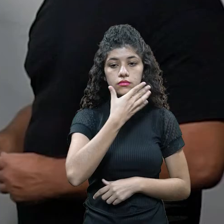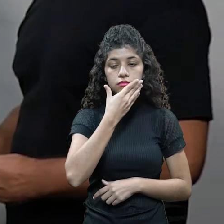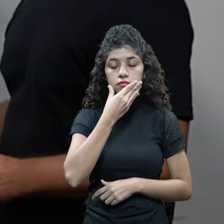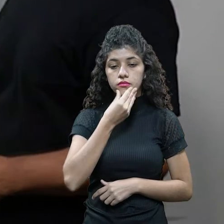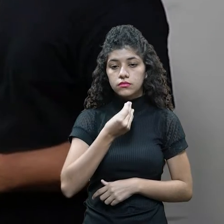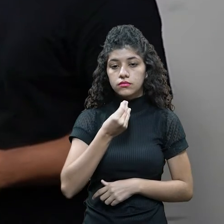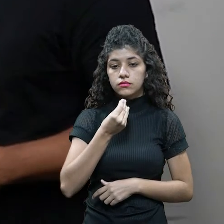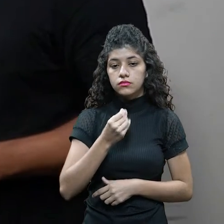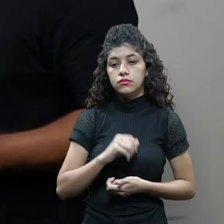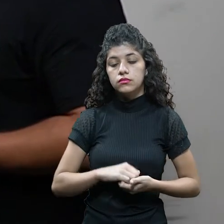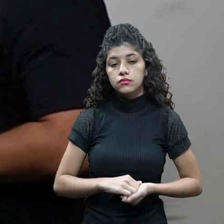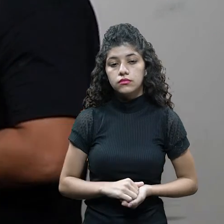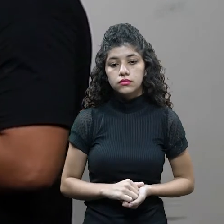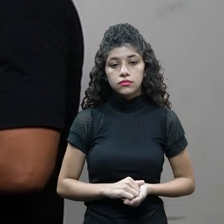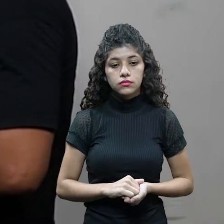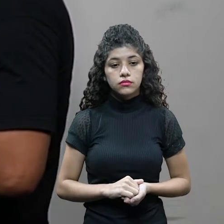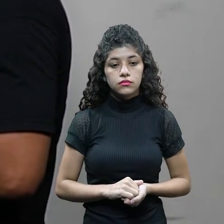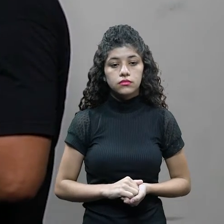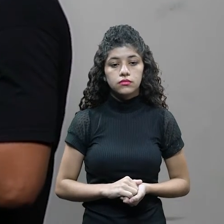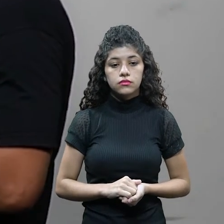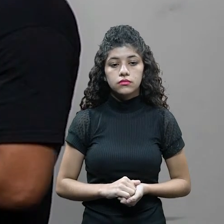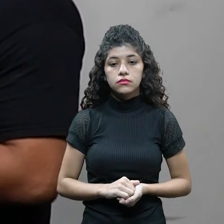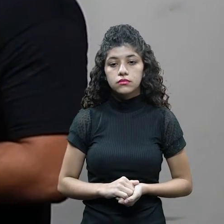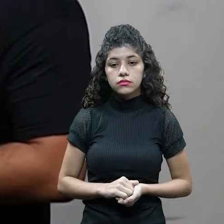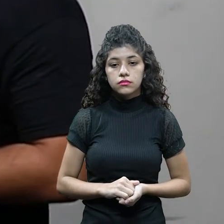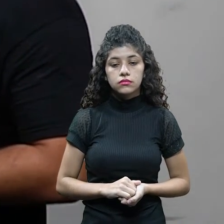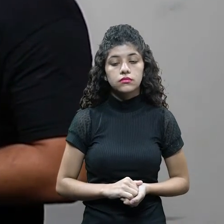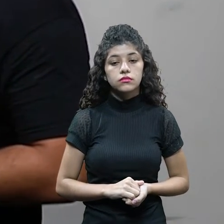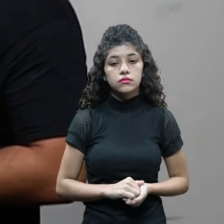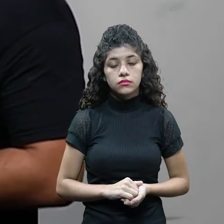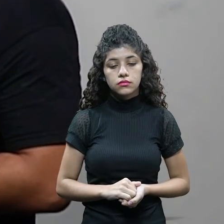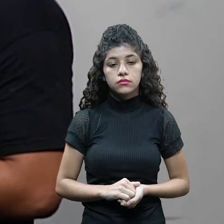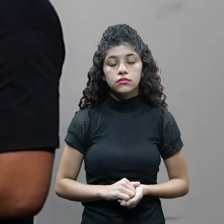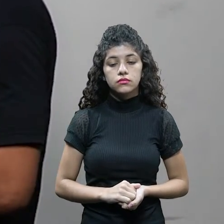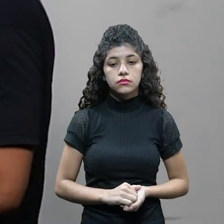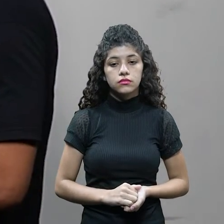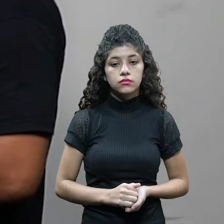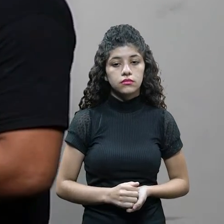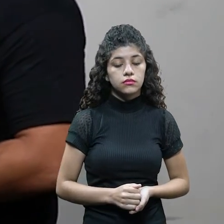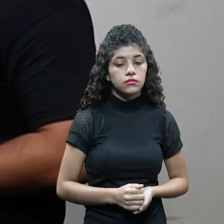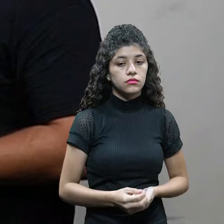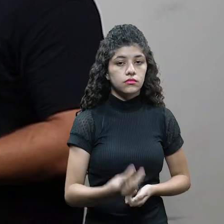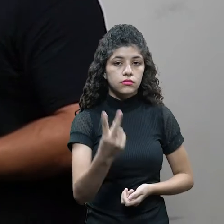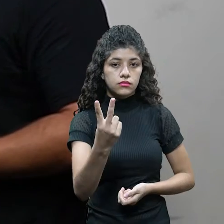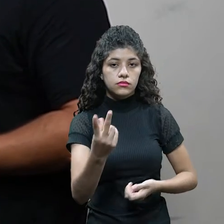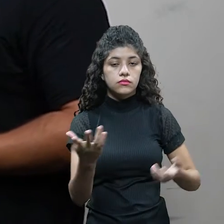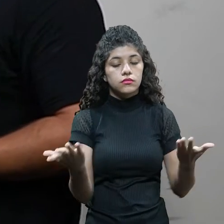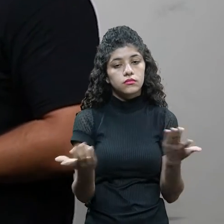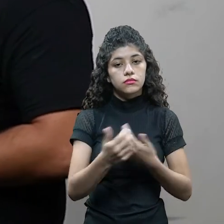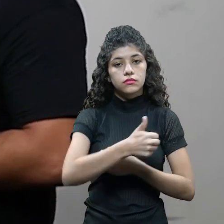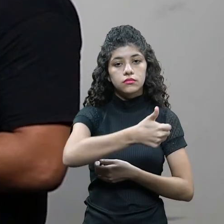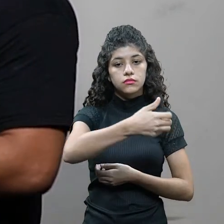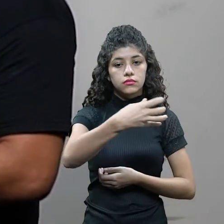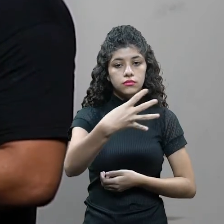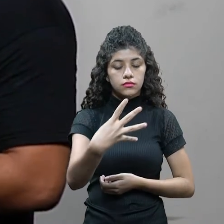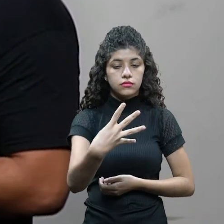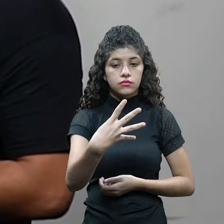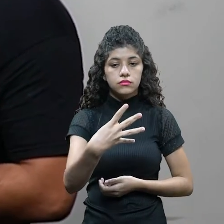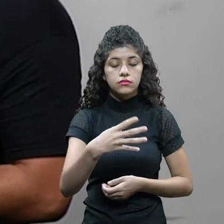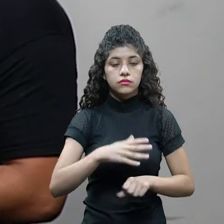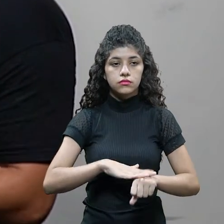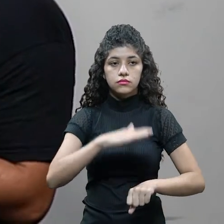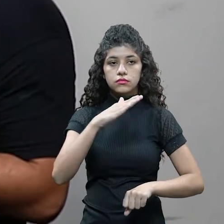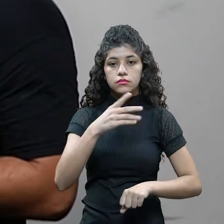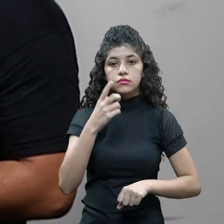Então, repetindo, 16 homens levariam 10 dias para acabar essa obra. 2 adoeceram, ficaram quantos? 14. Quanto